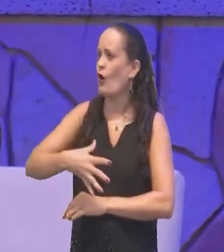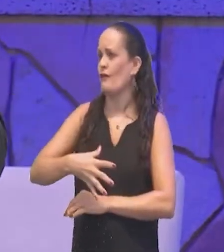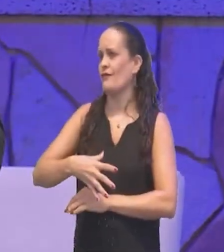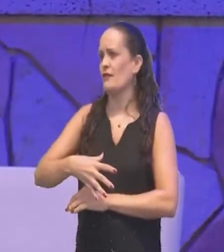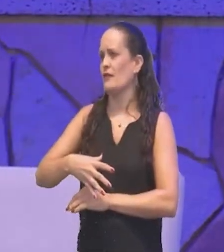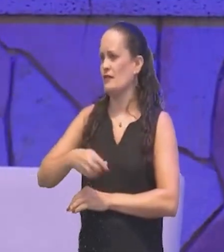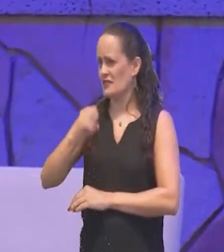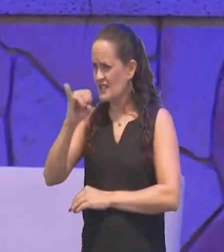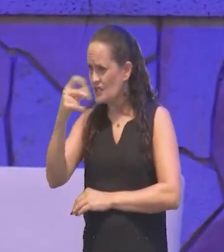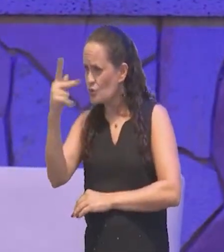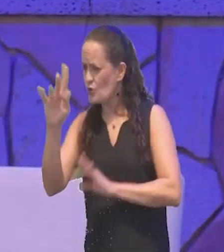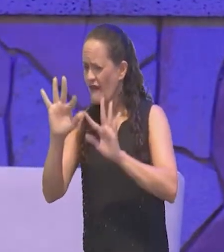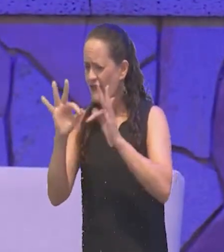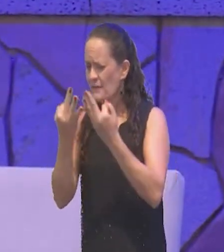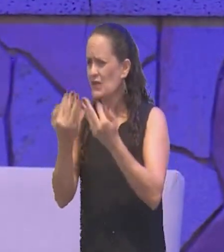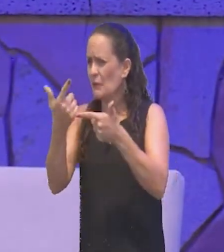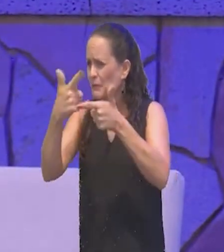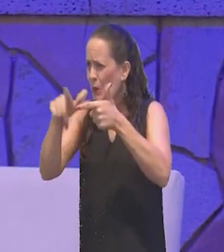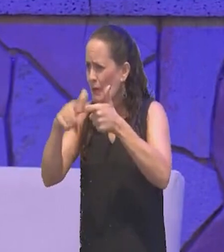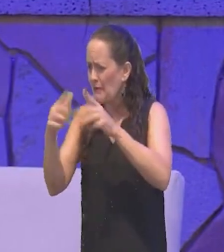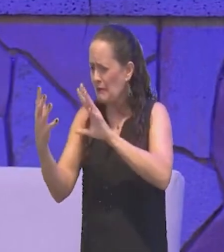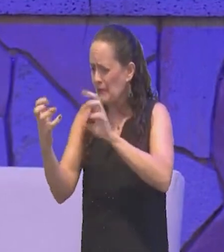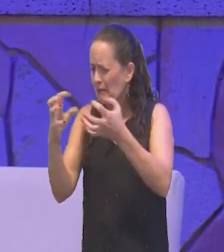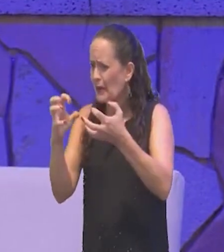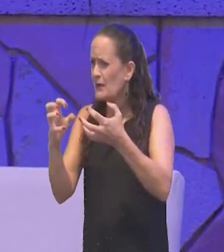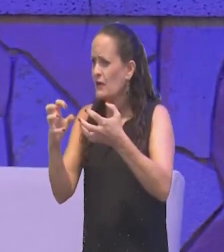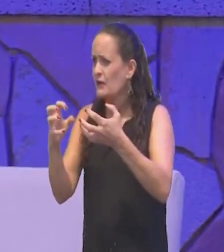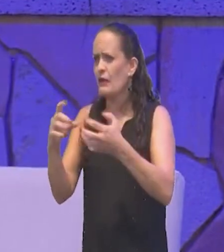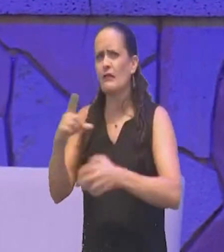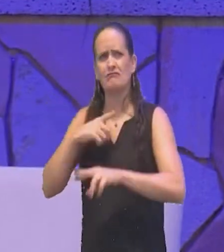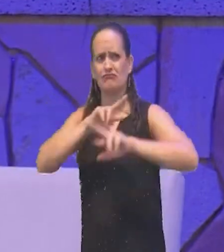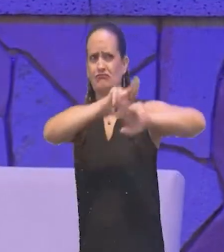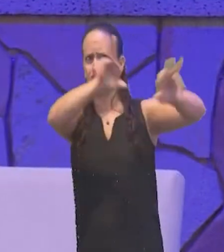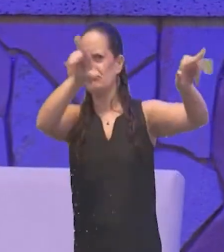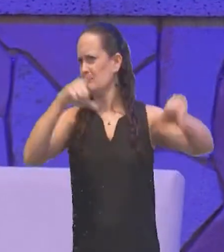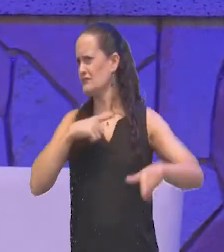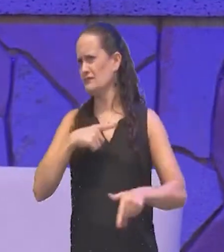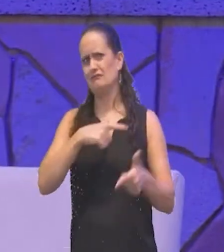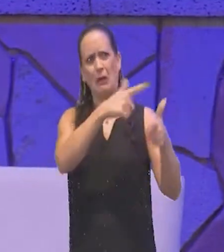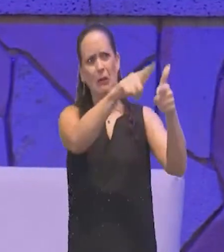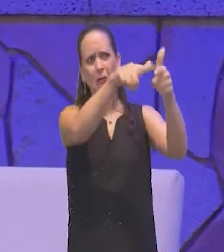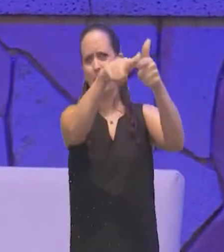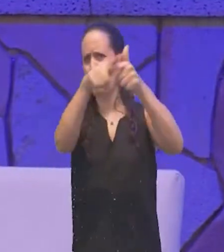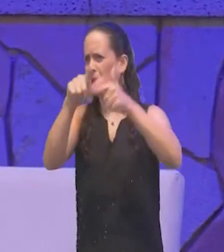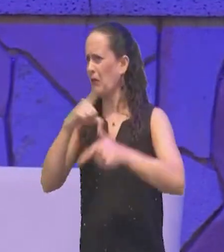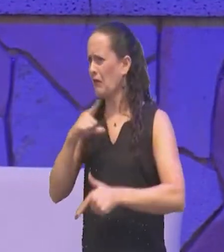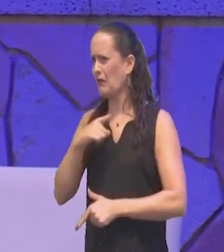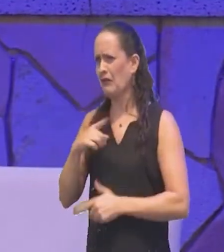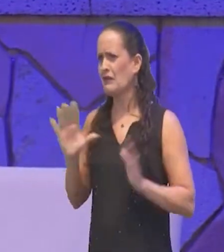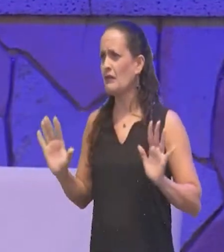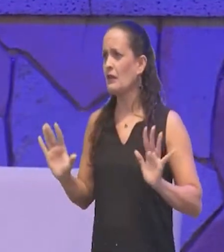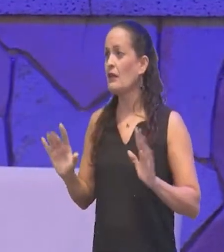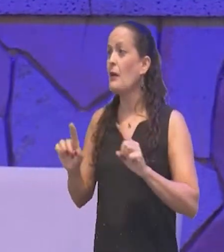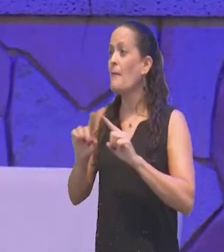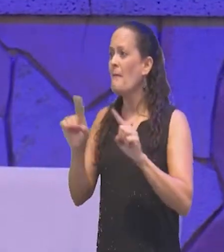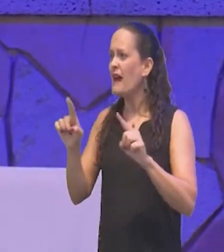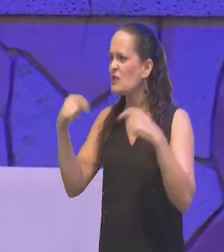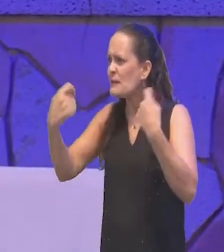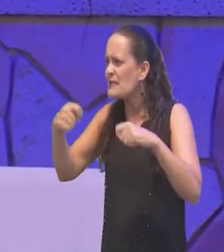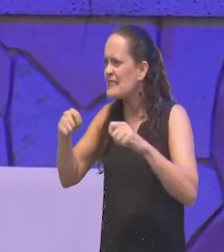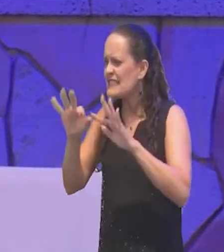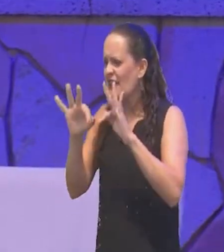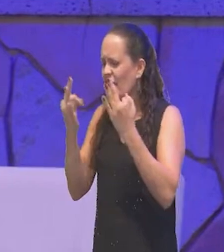está em ruínas, querido, olha, ele também não é diferente de muitos lares que estão por aí, mas este não é o lar que você precisa viver nele,